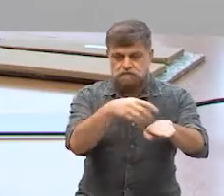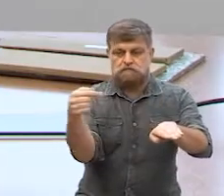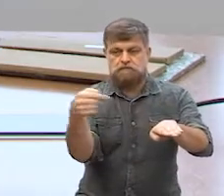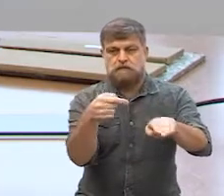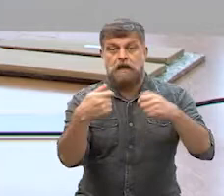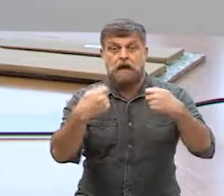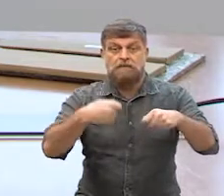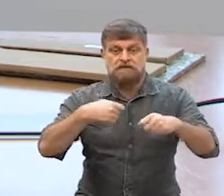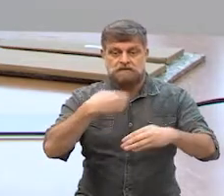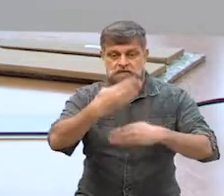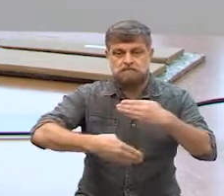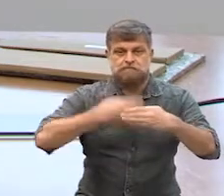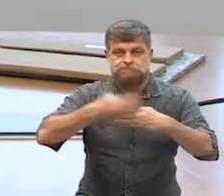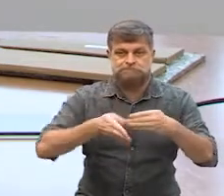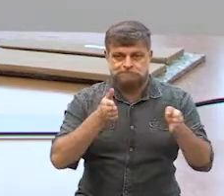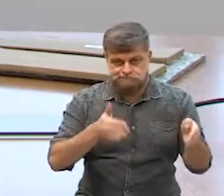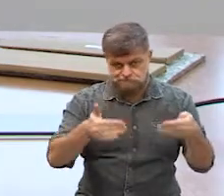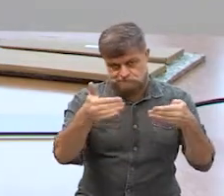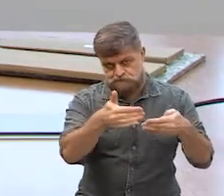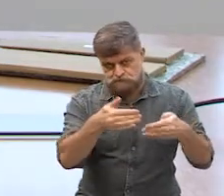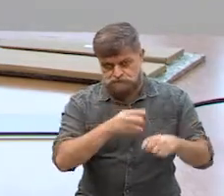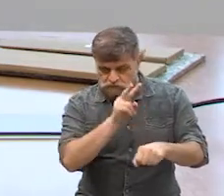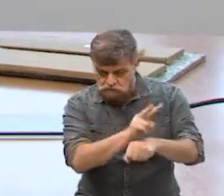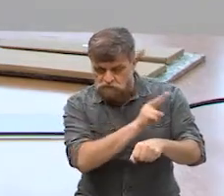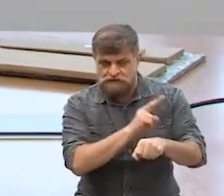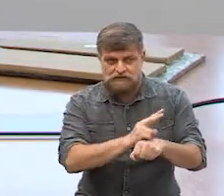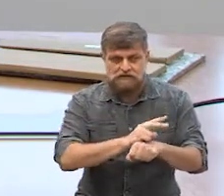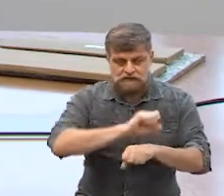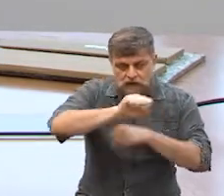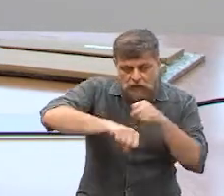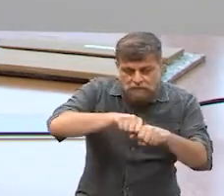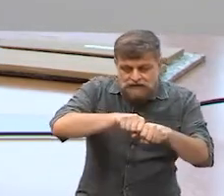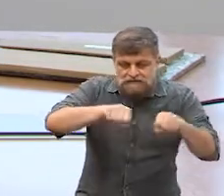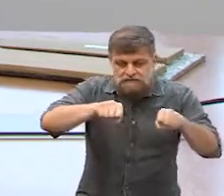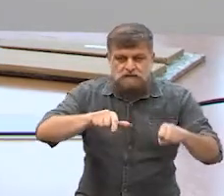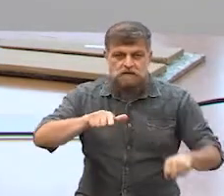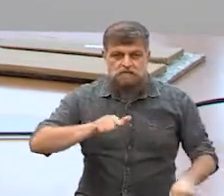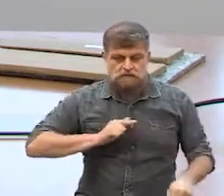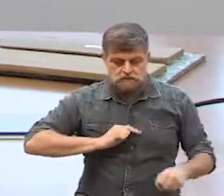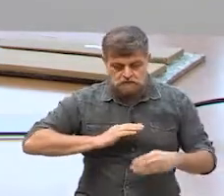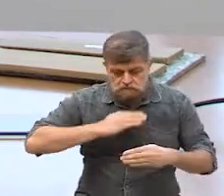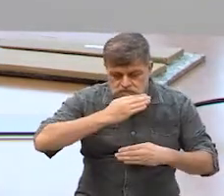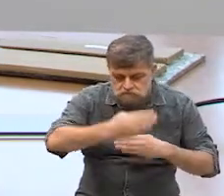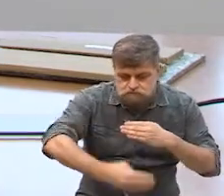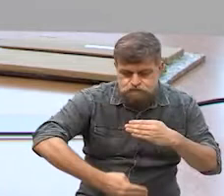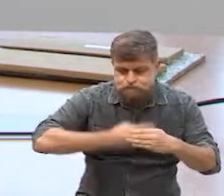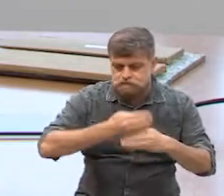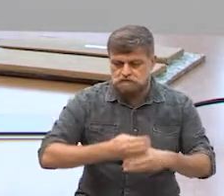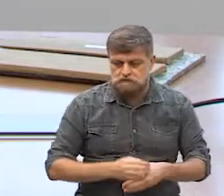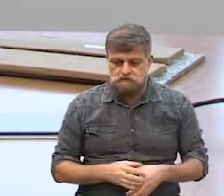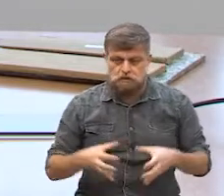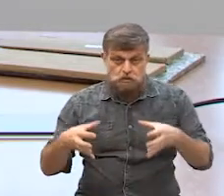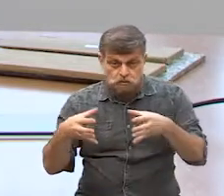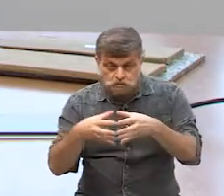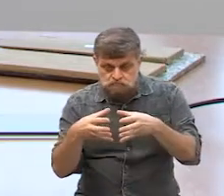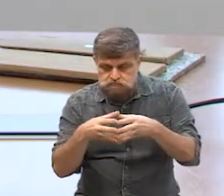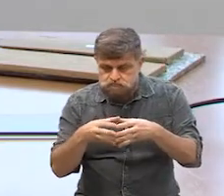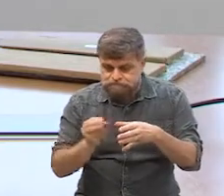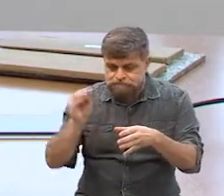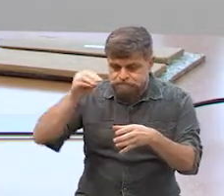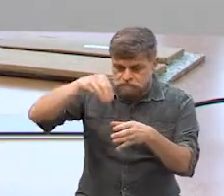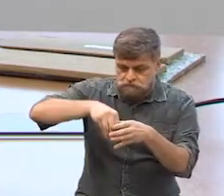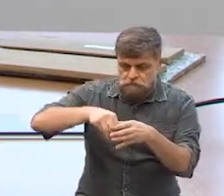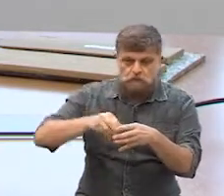precisa de uma embalagem para ser transportado, precisa ter uma amarração adequada, precisa ter formatos adequados, até porque a gente